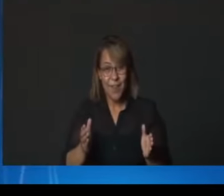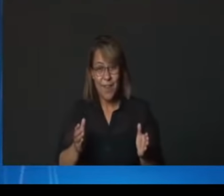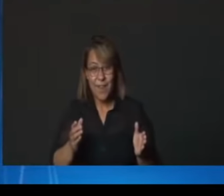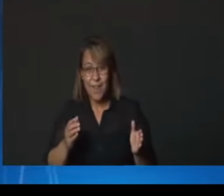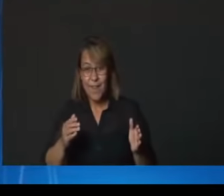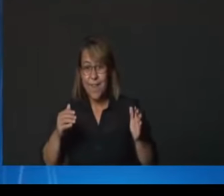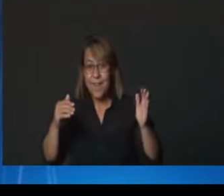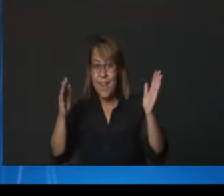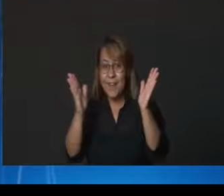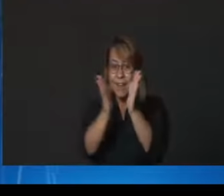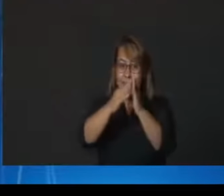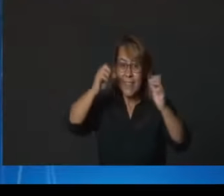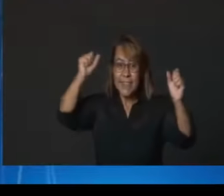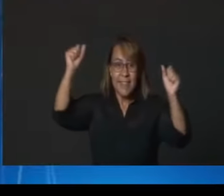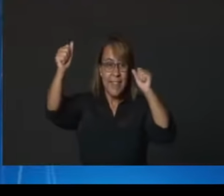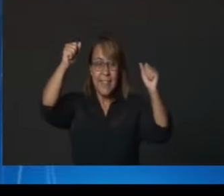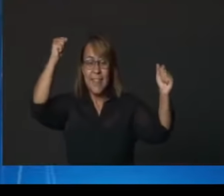oh, oh,